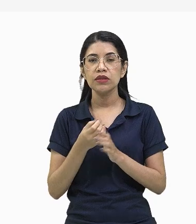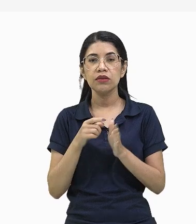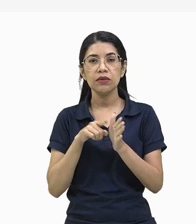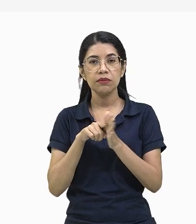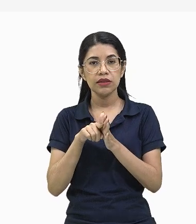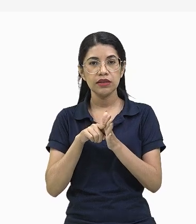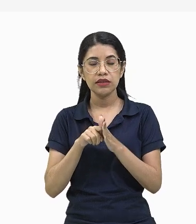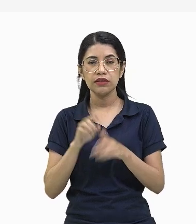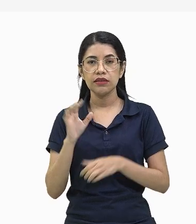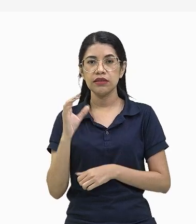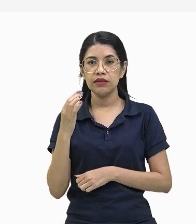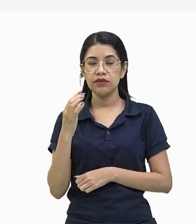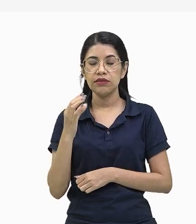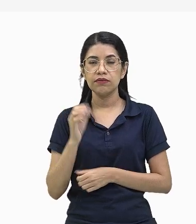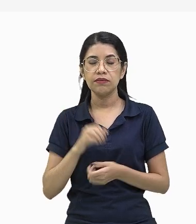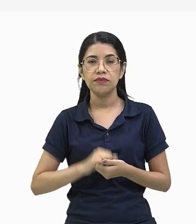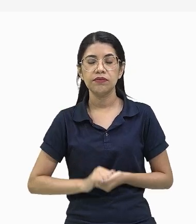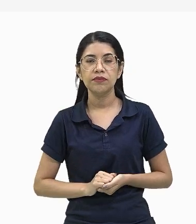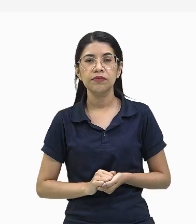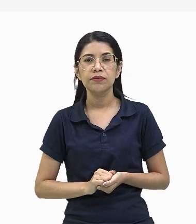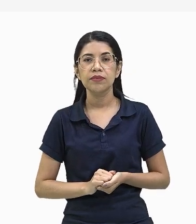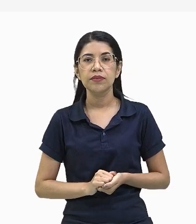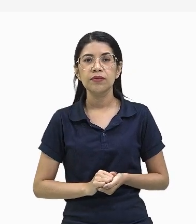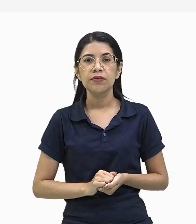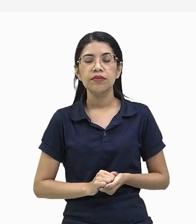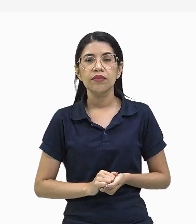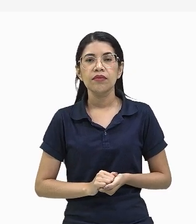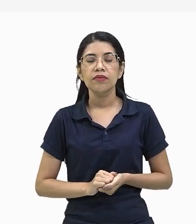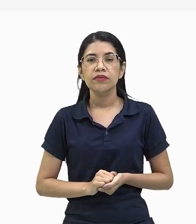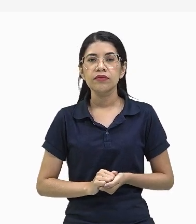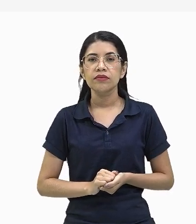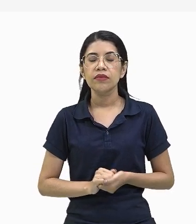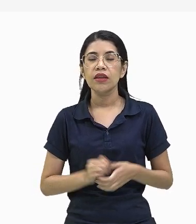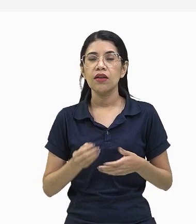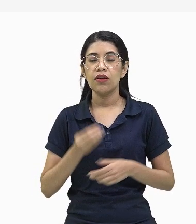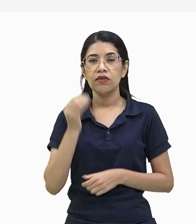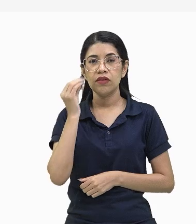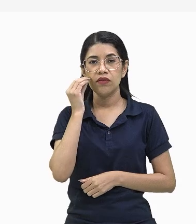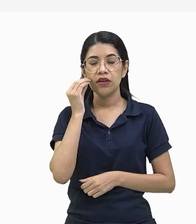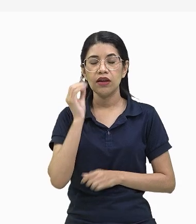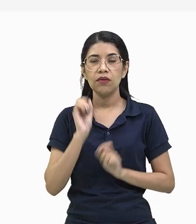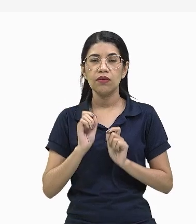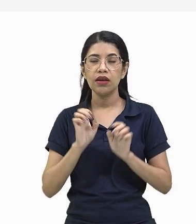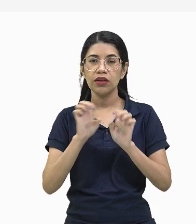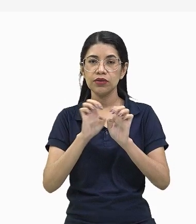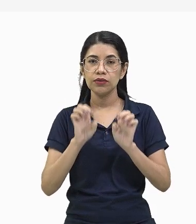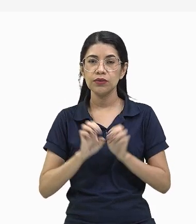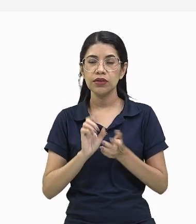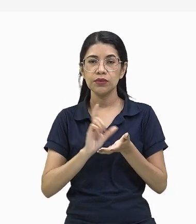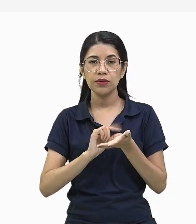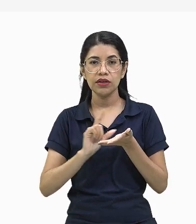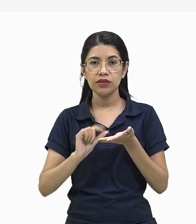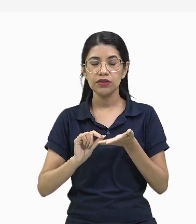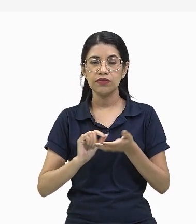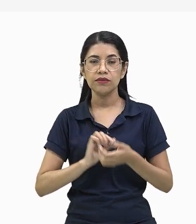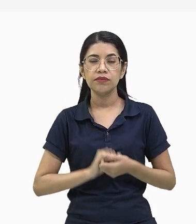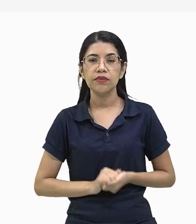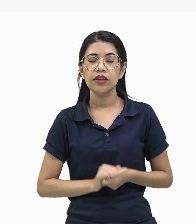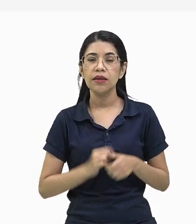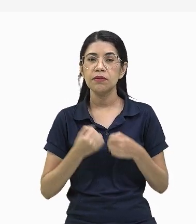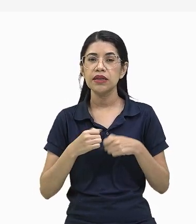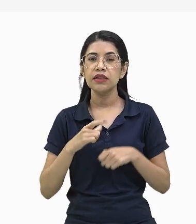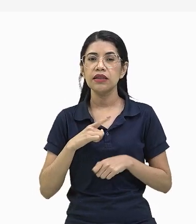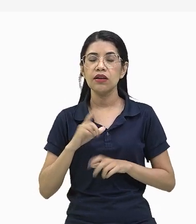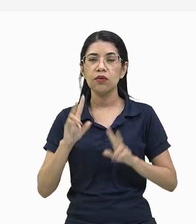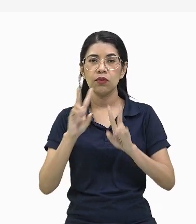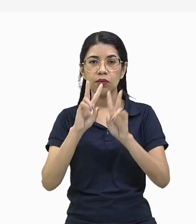pesquisa científica, não é? Então, agora vamos para a estrutura do artigo científico. Observem bem, ó, ele precisa ter o título,